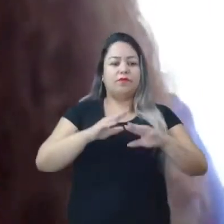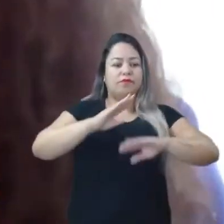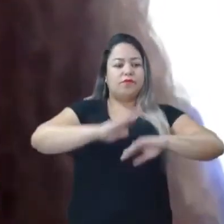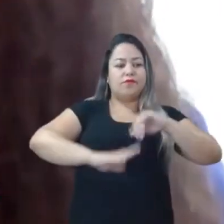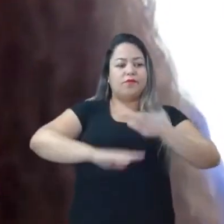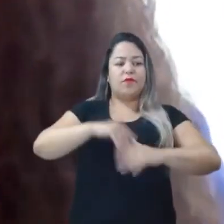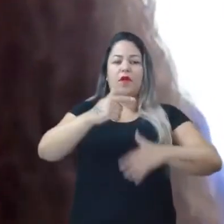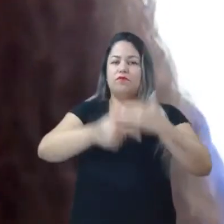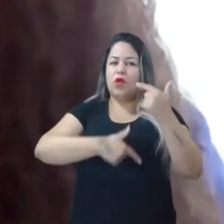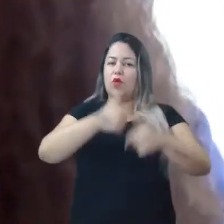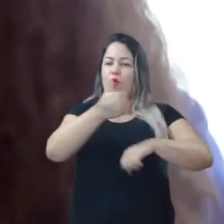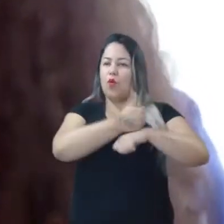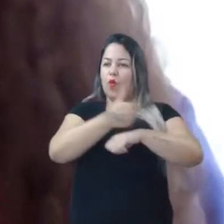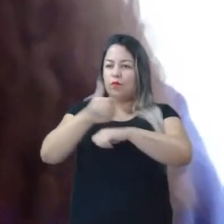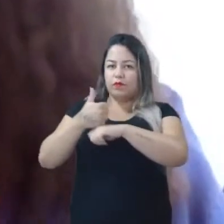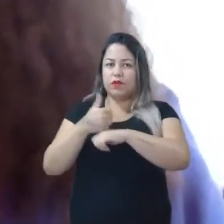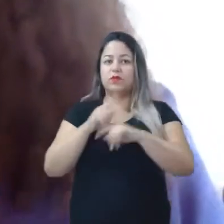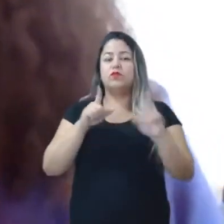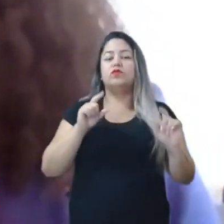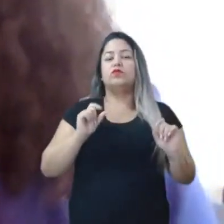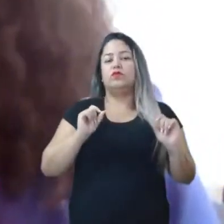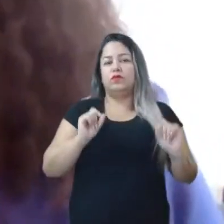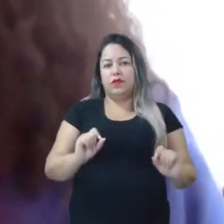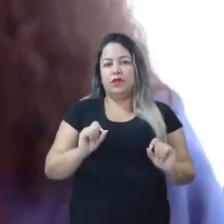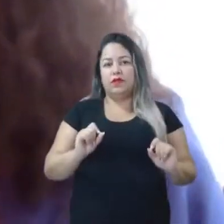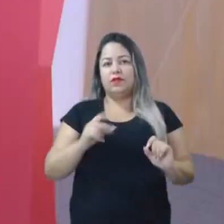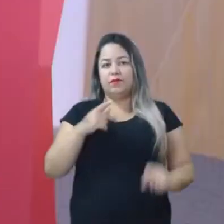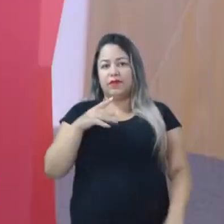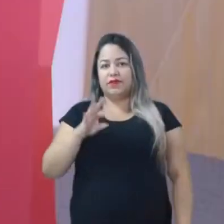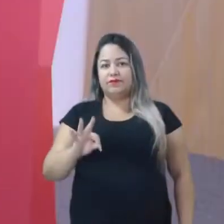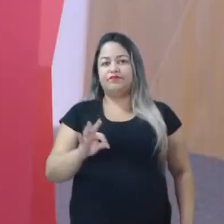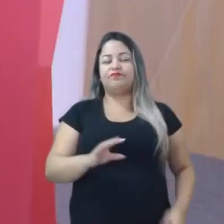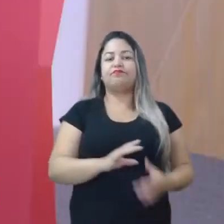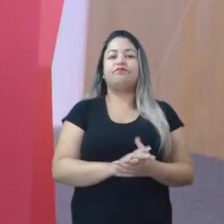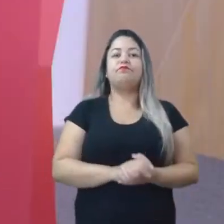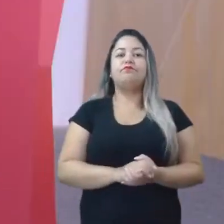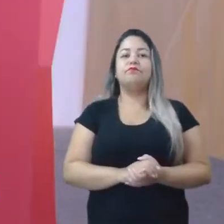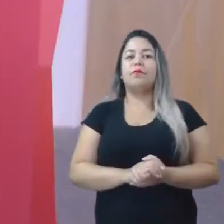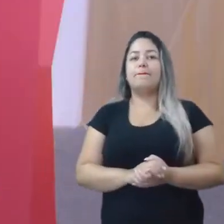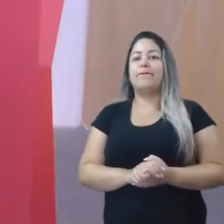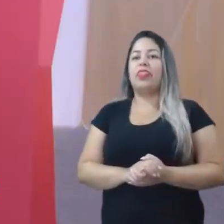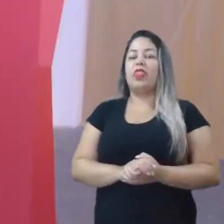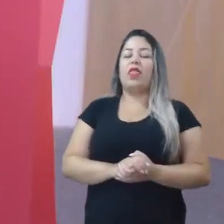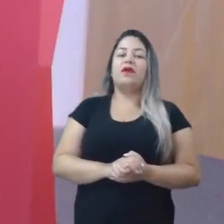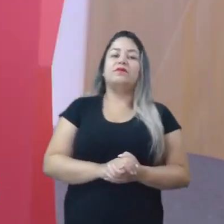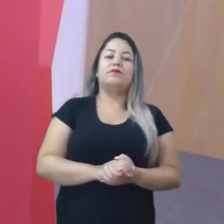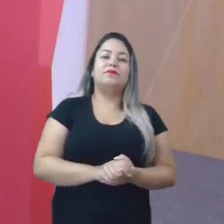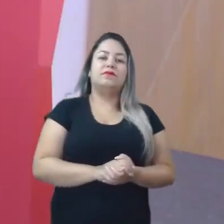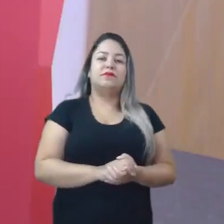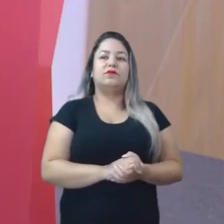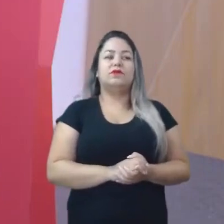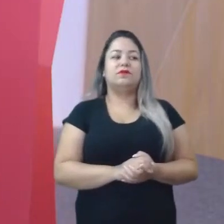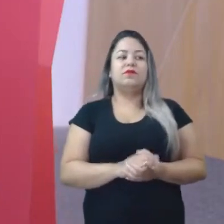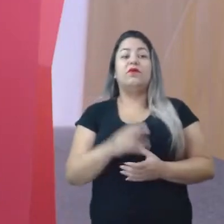e ocupando no PT. Janaína, você acabou citando aí na sua